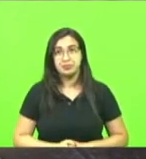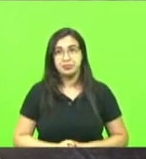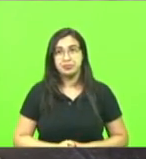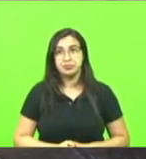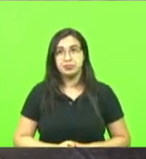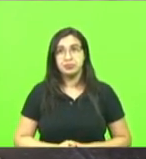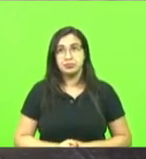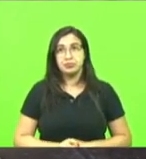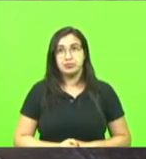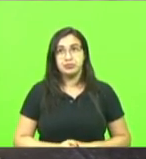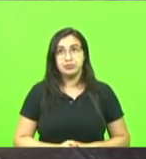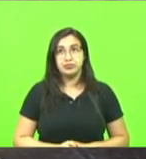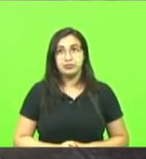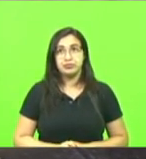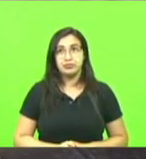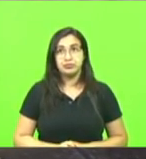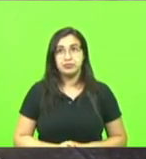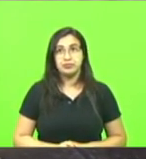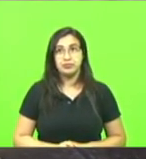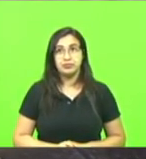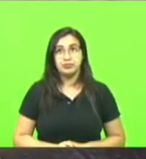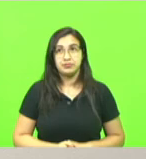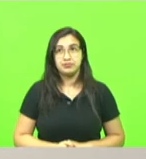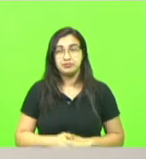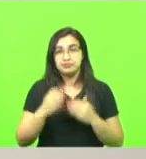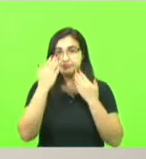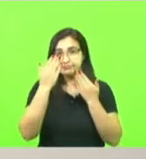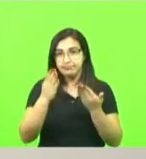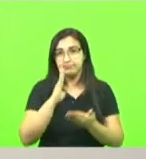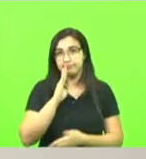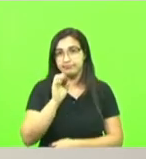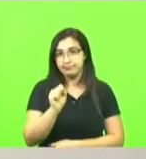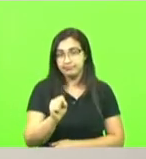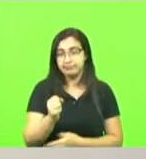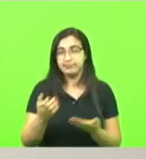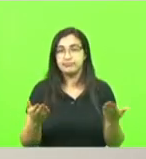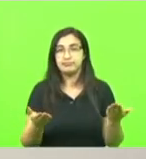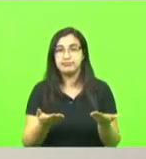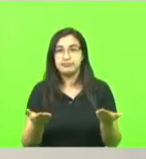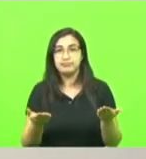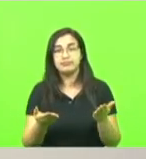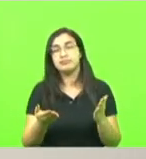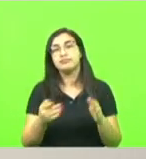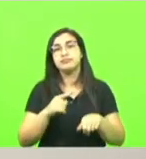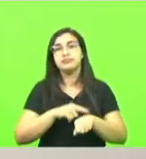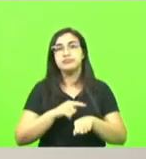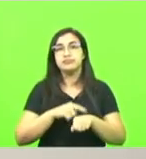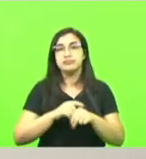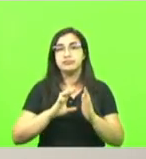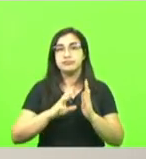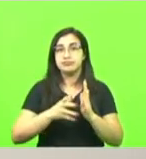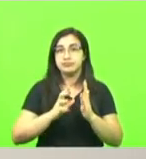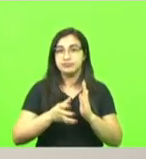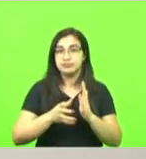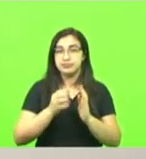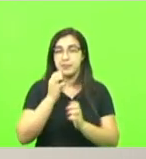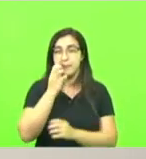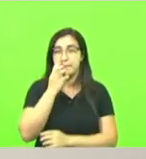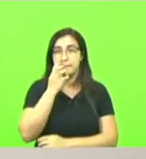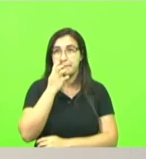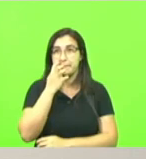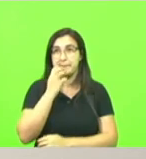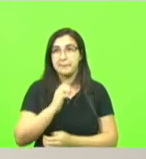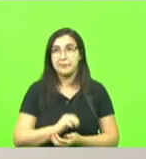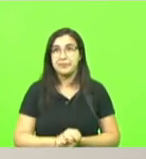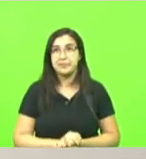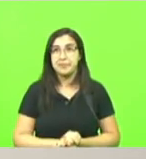Obrigado, deputado Bruno Souza. Entraremos no horário destinado aos partidos políticos.